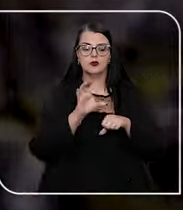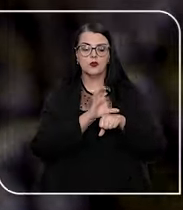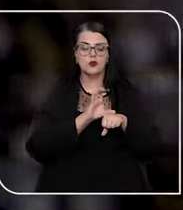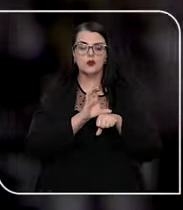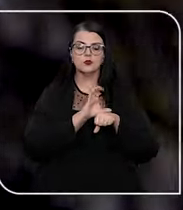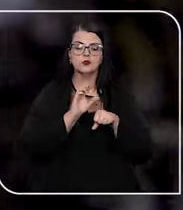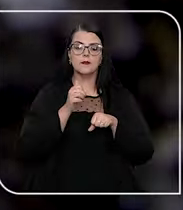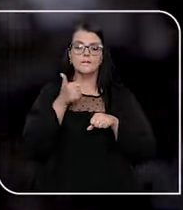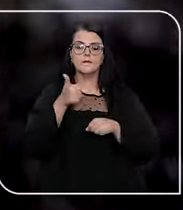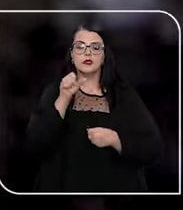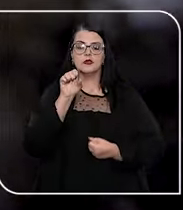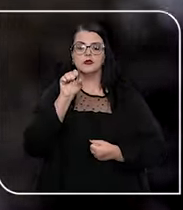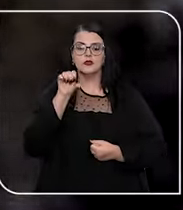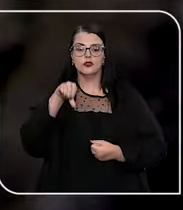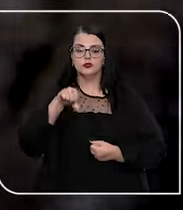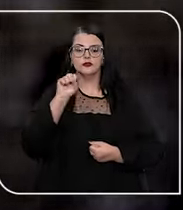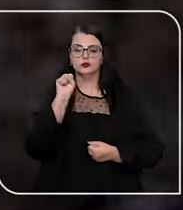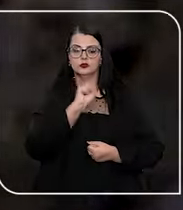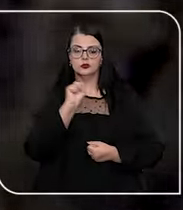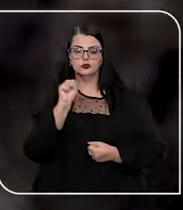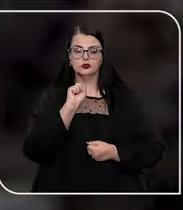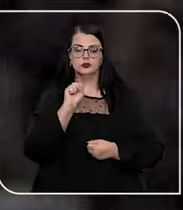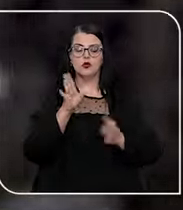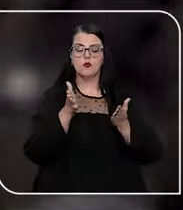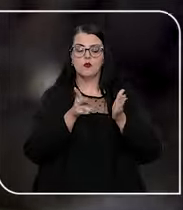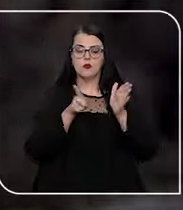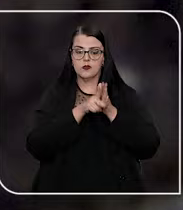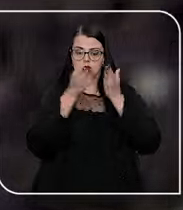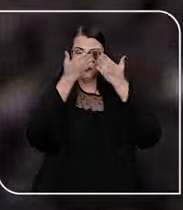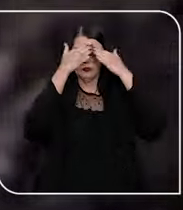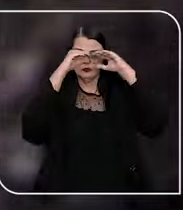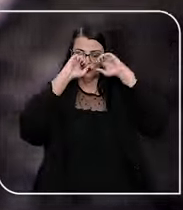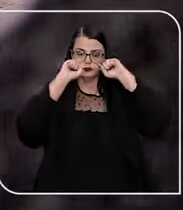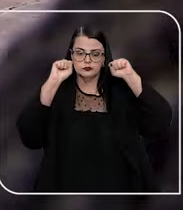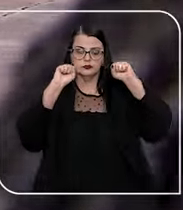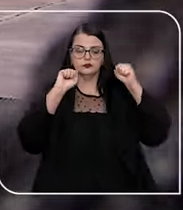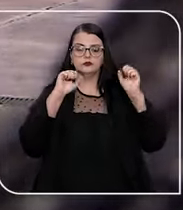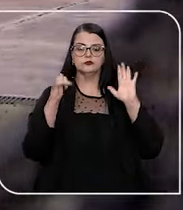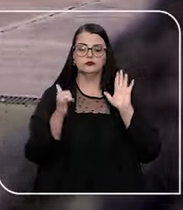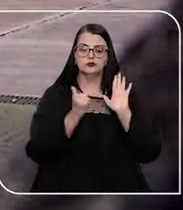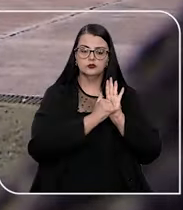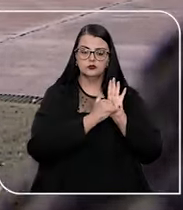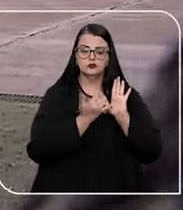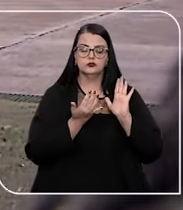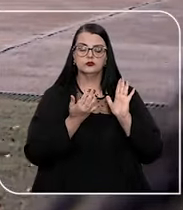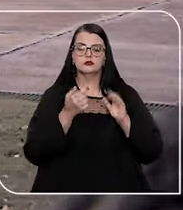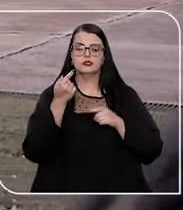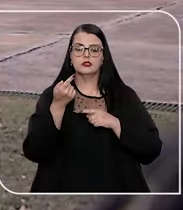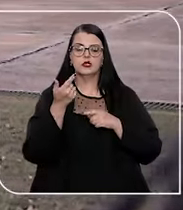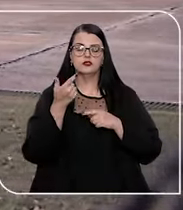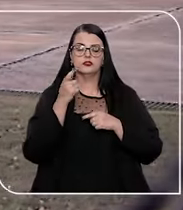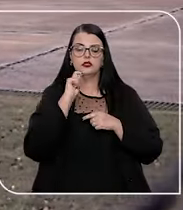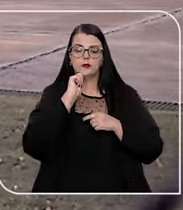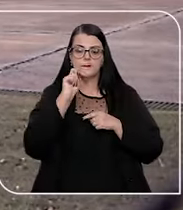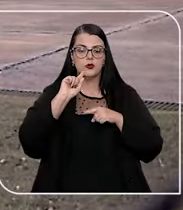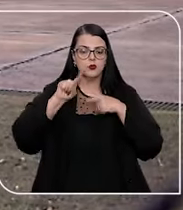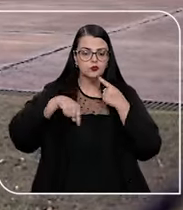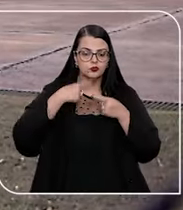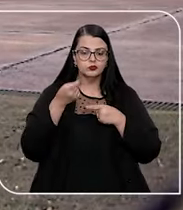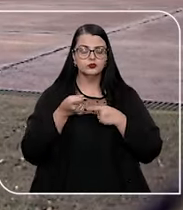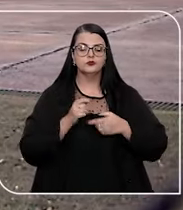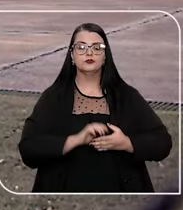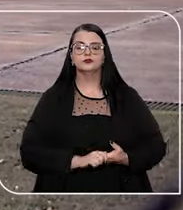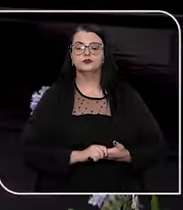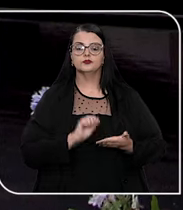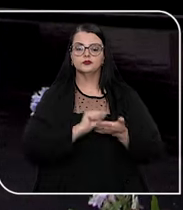criado na Constituição de 1988 o tribunal foi efetivamente instalado no dia 7 de Abril do ano